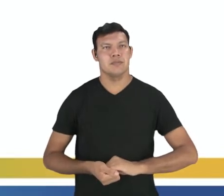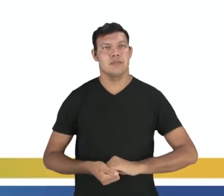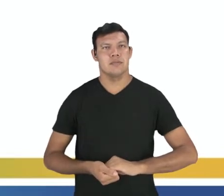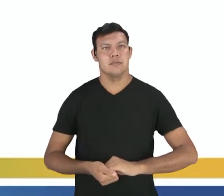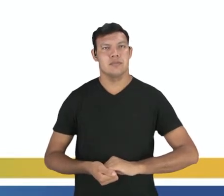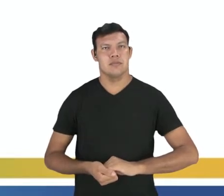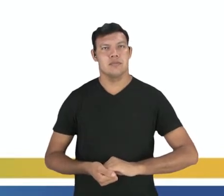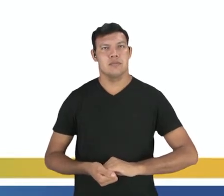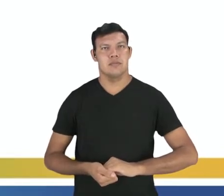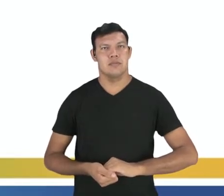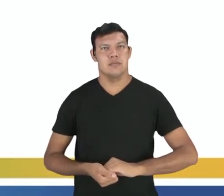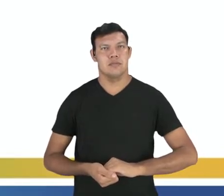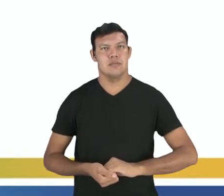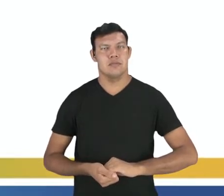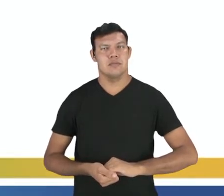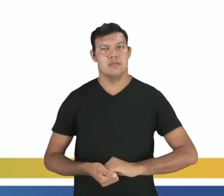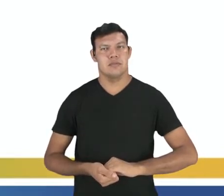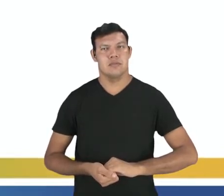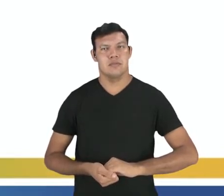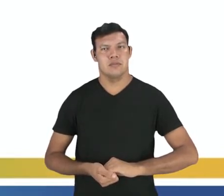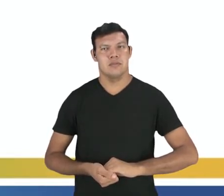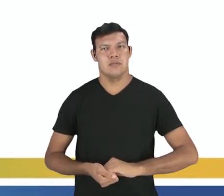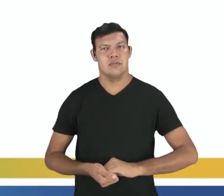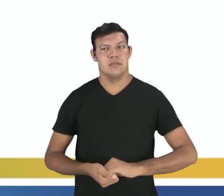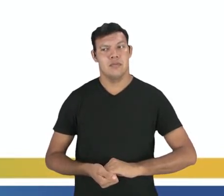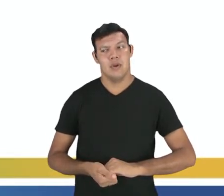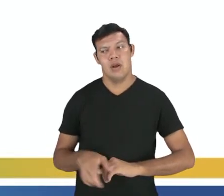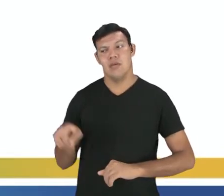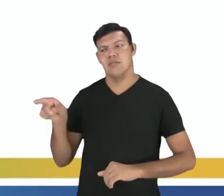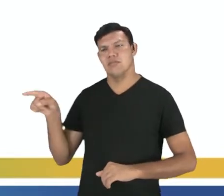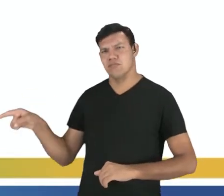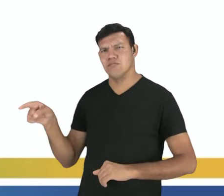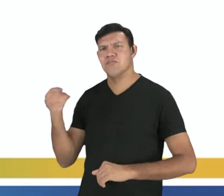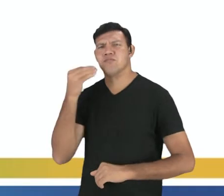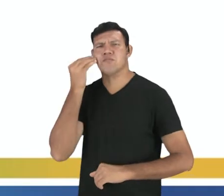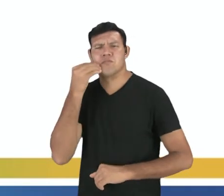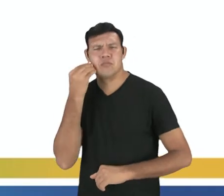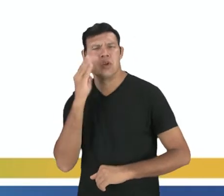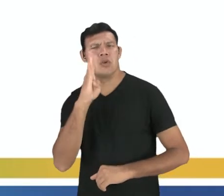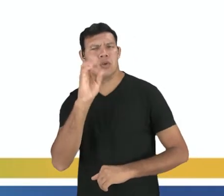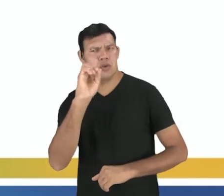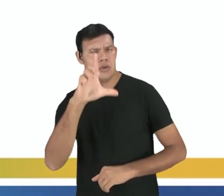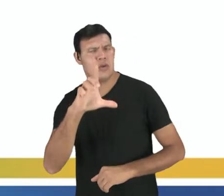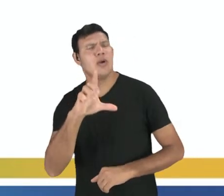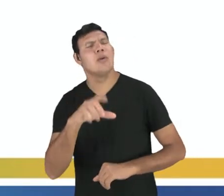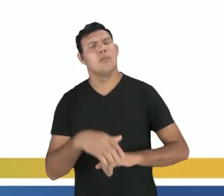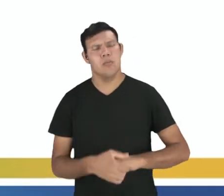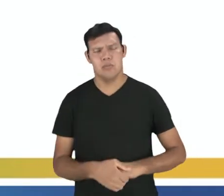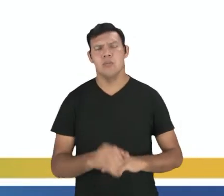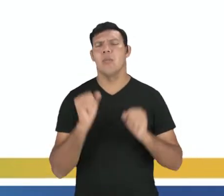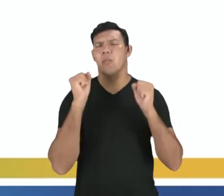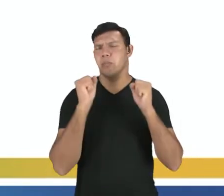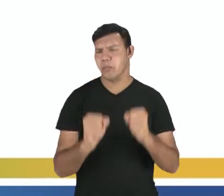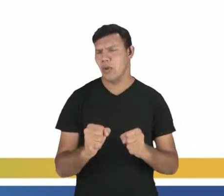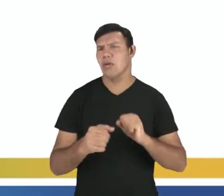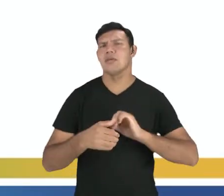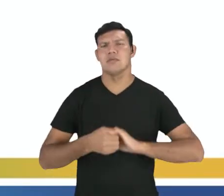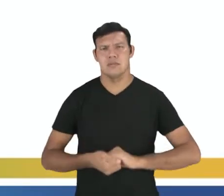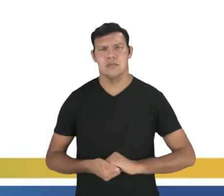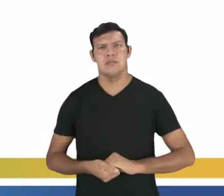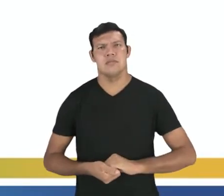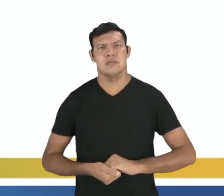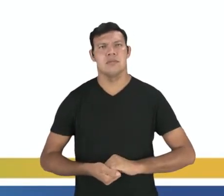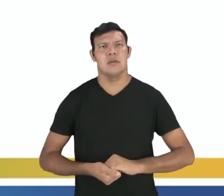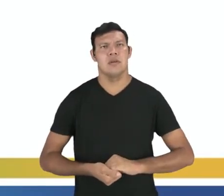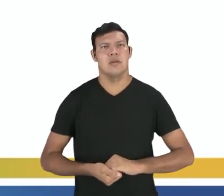you might try this cake. Você deveria provar esse bolo. Estou sugerindo. You might try. Você deveria